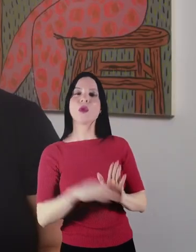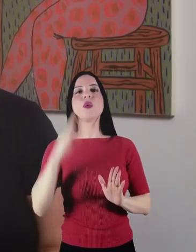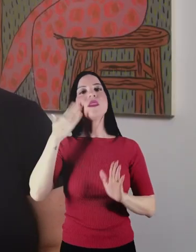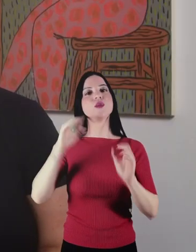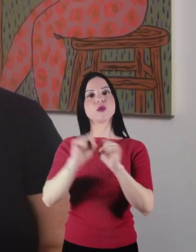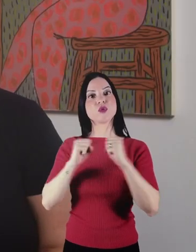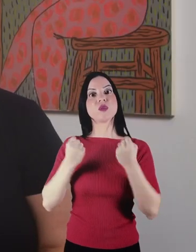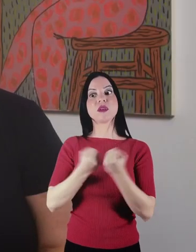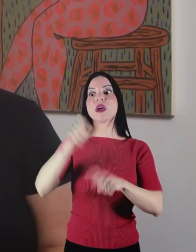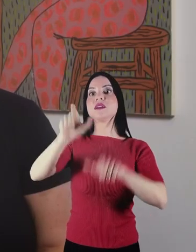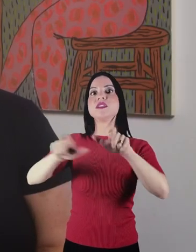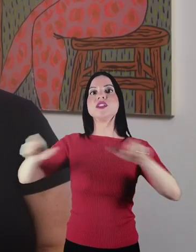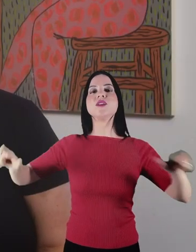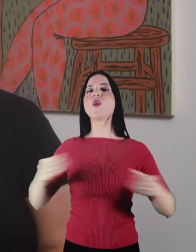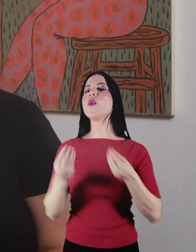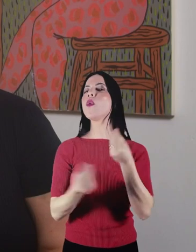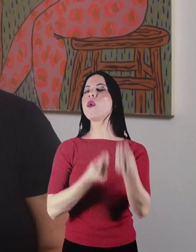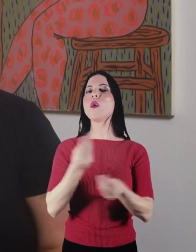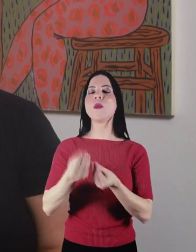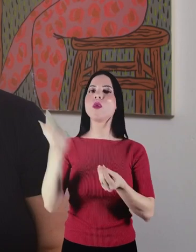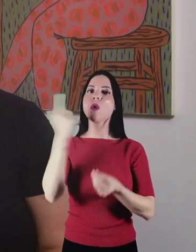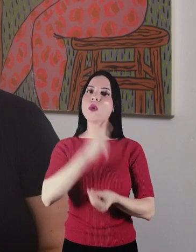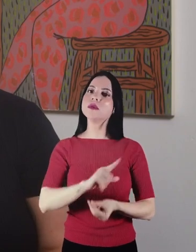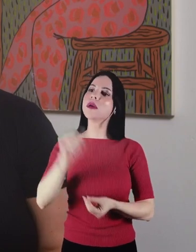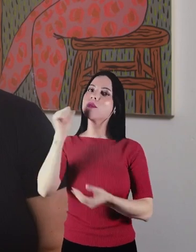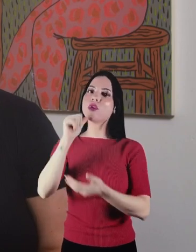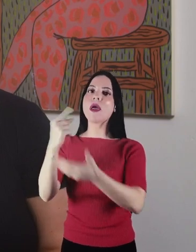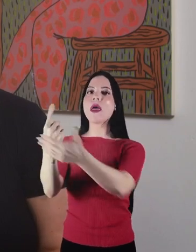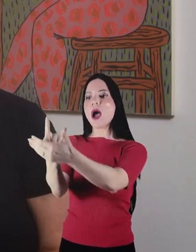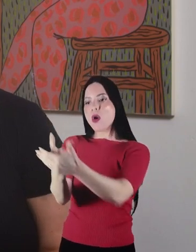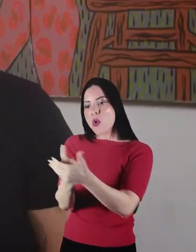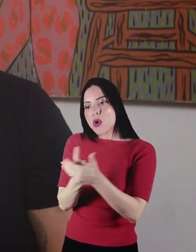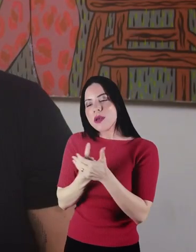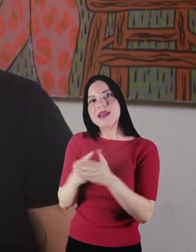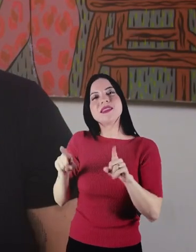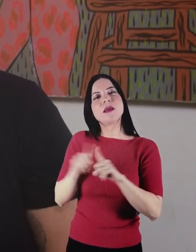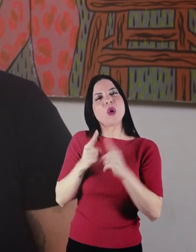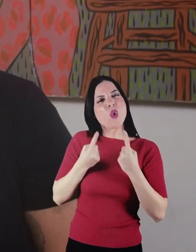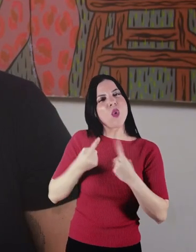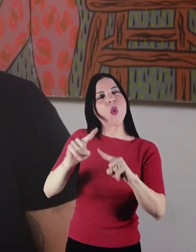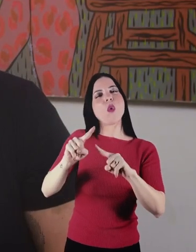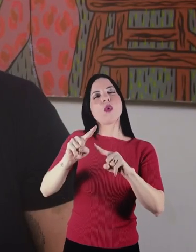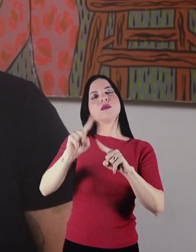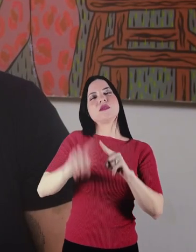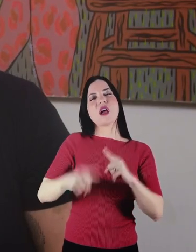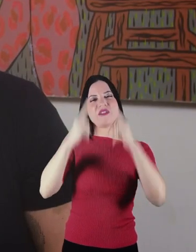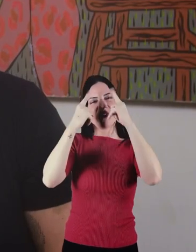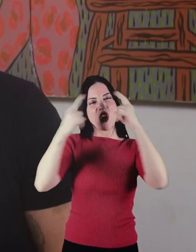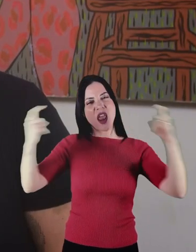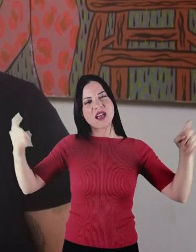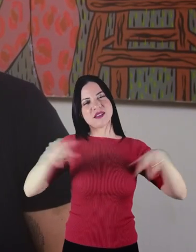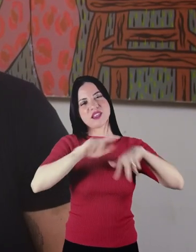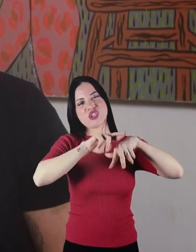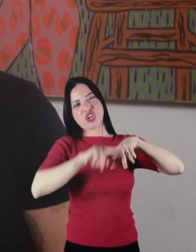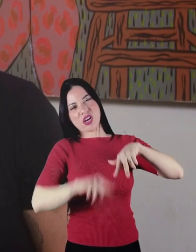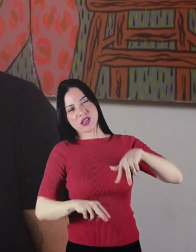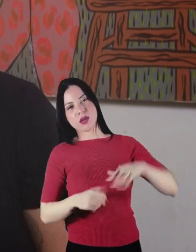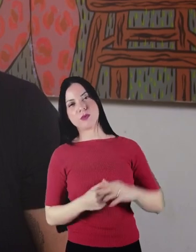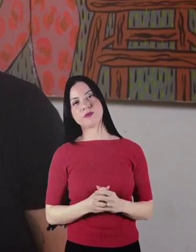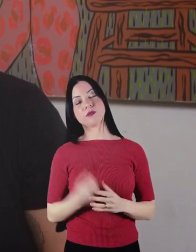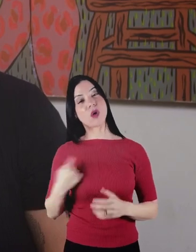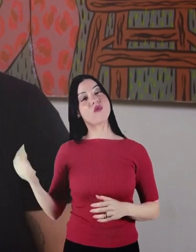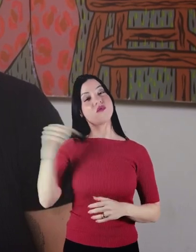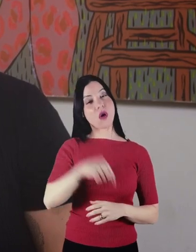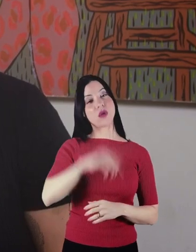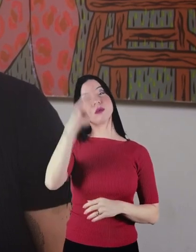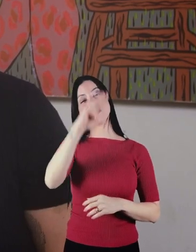sobre acolher e combater a violência de gênero. Eu volto para cá muito intrigada em como é que a